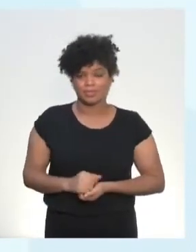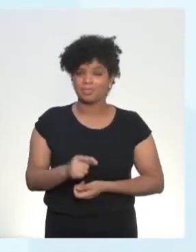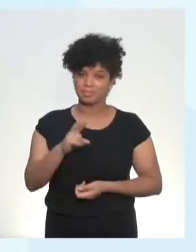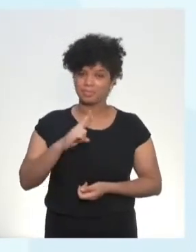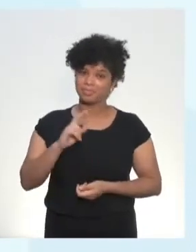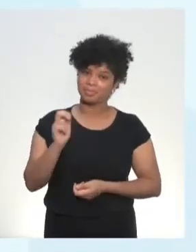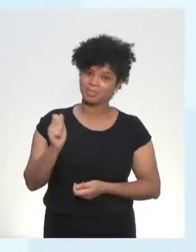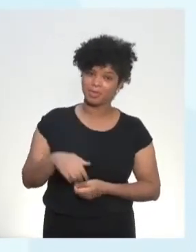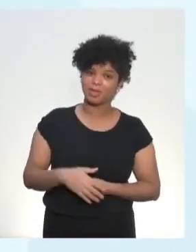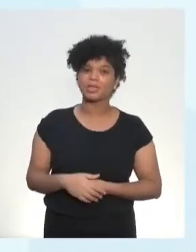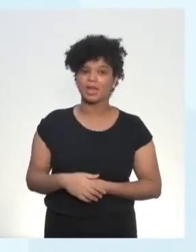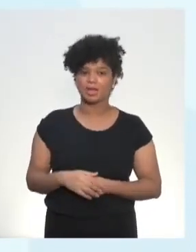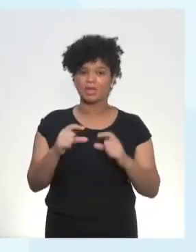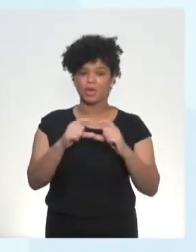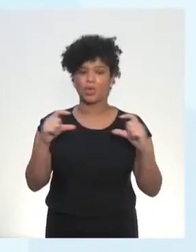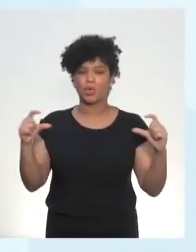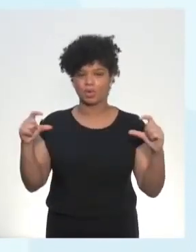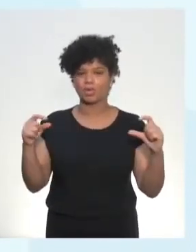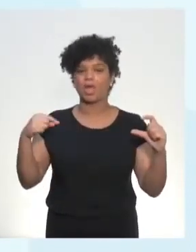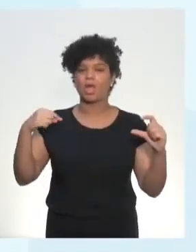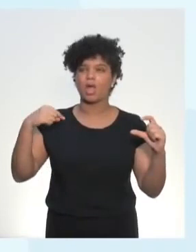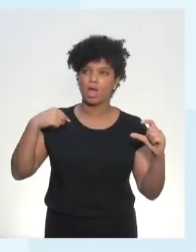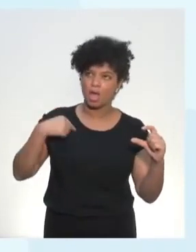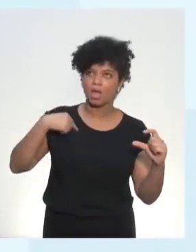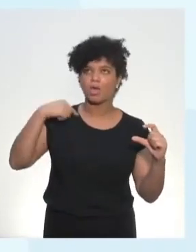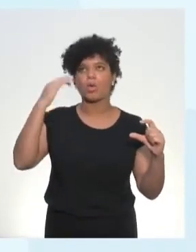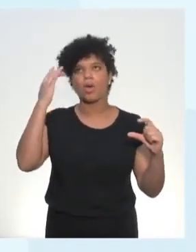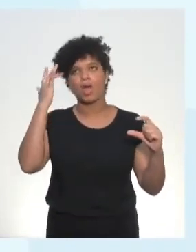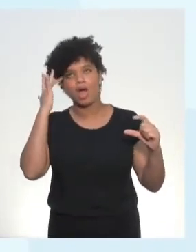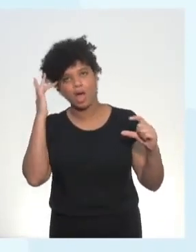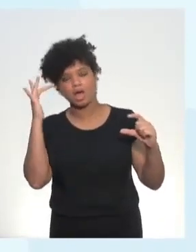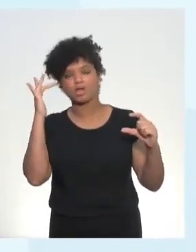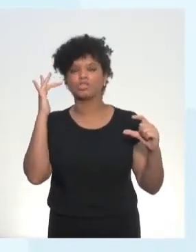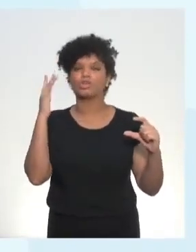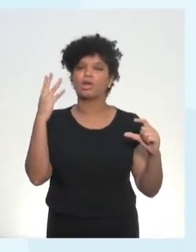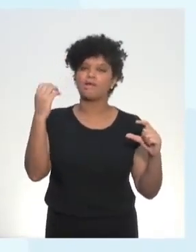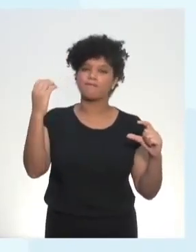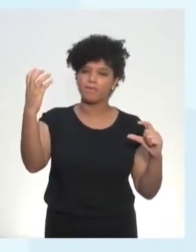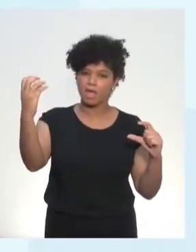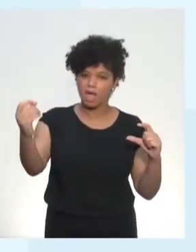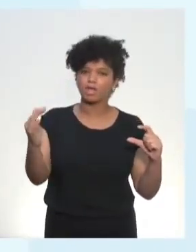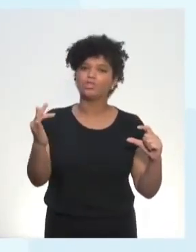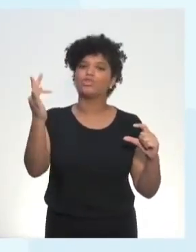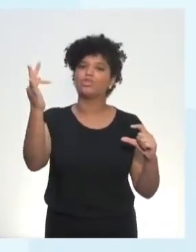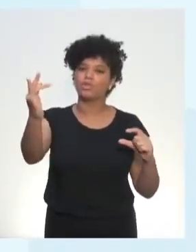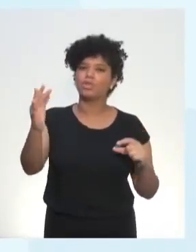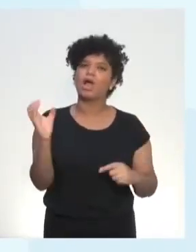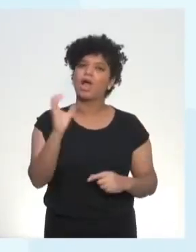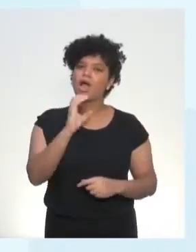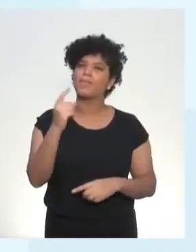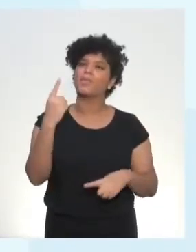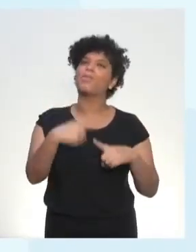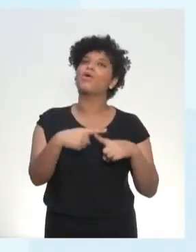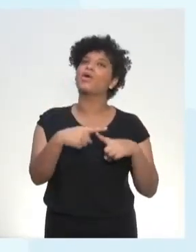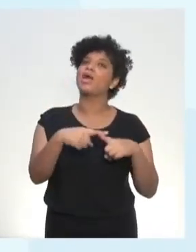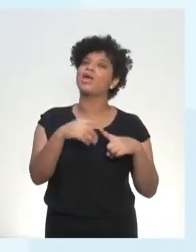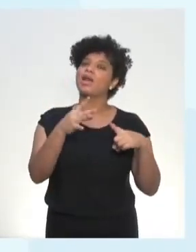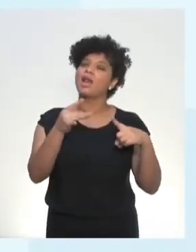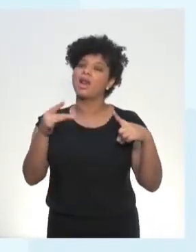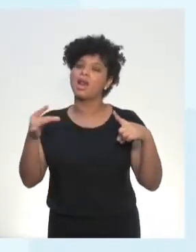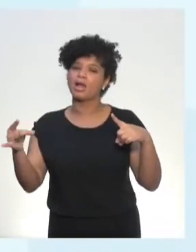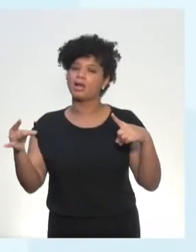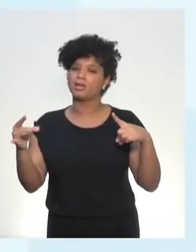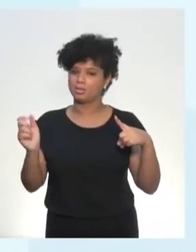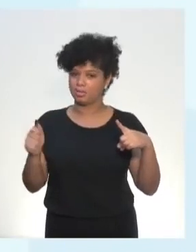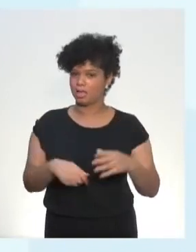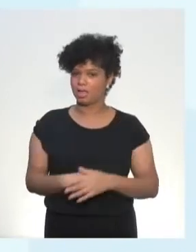I think trips will be faster in the future because eu acho que as viagens irão ser mais rápidas porque... E aí vai criar o seu argumentinho.